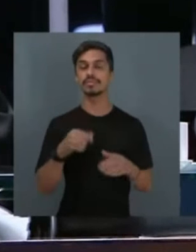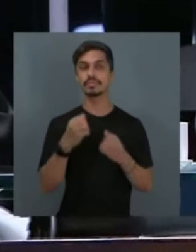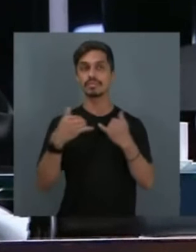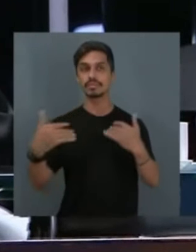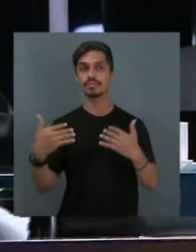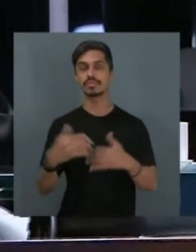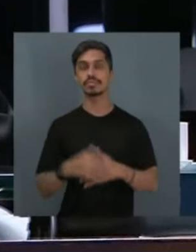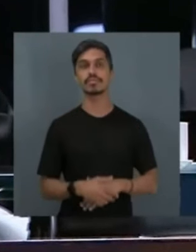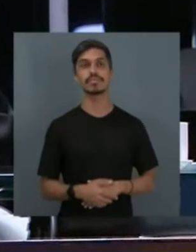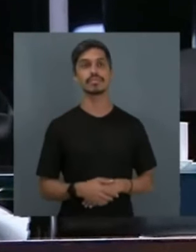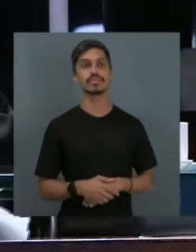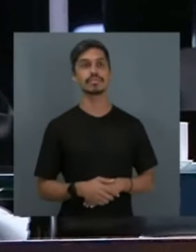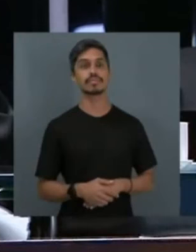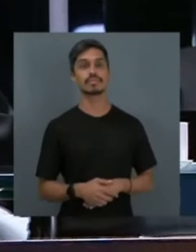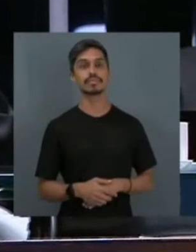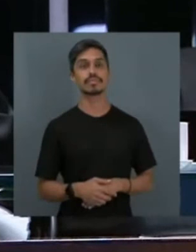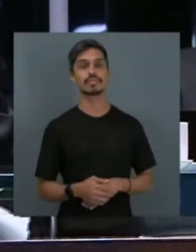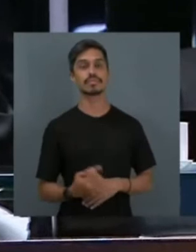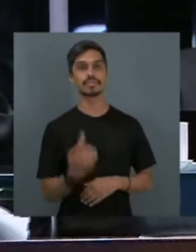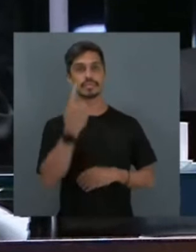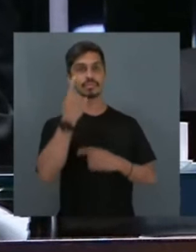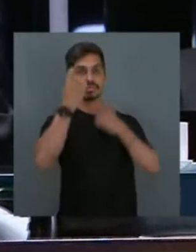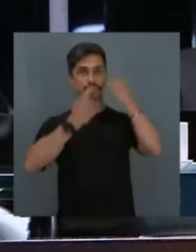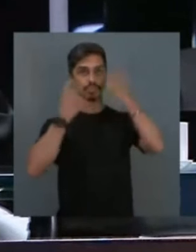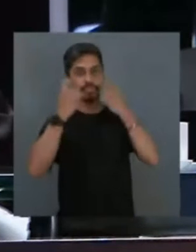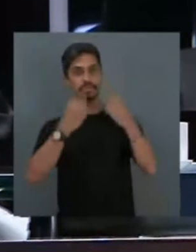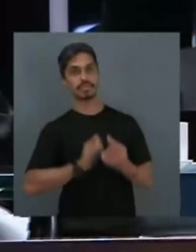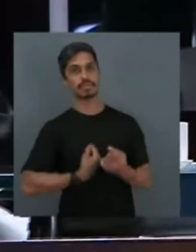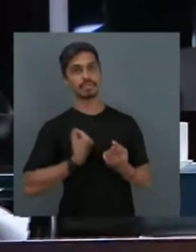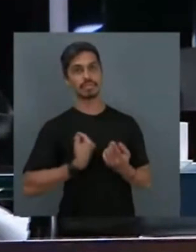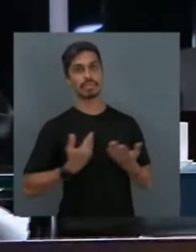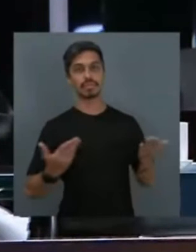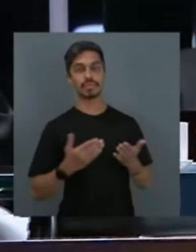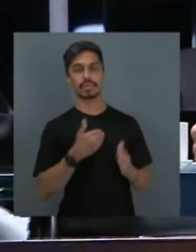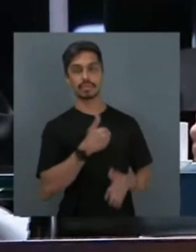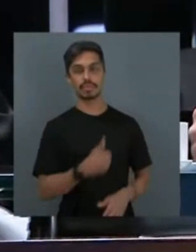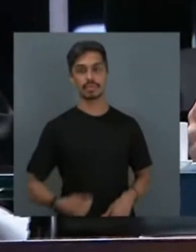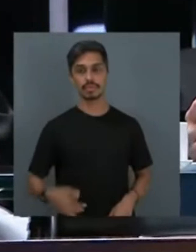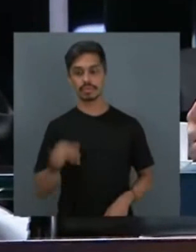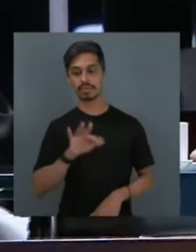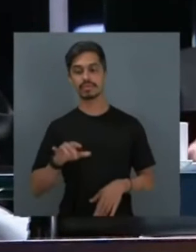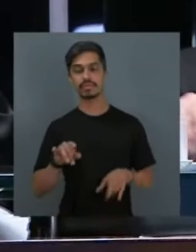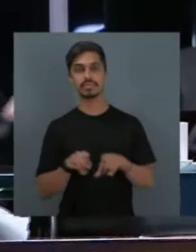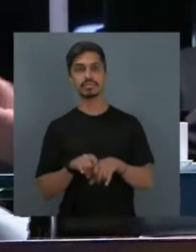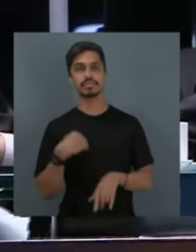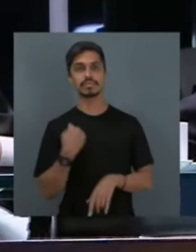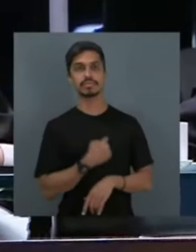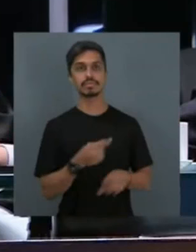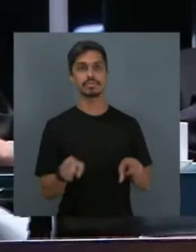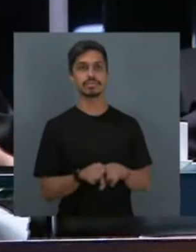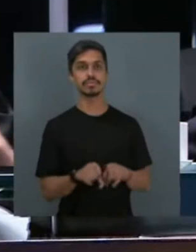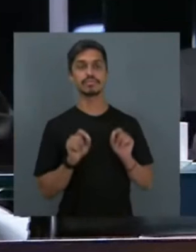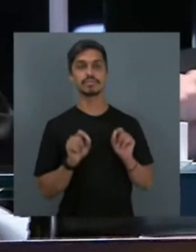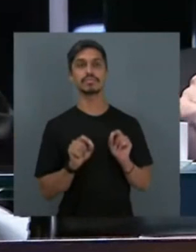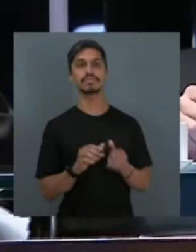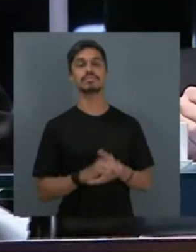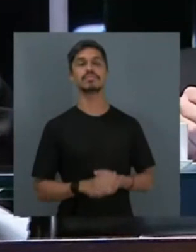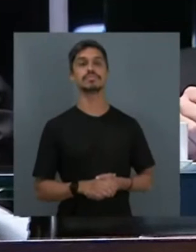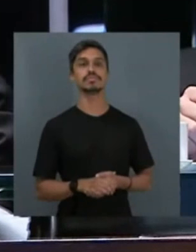Federal relativamente a uma preocupação à Vida hoje no governo federal e de nossa parte também igualmente que é